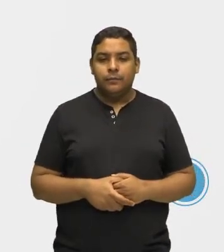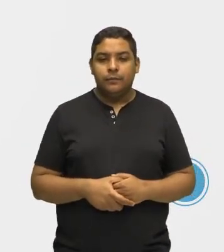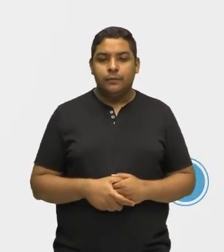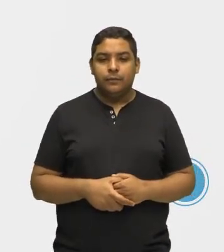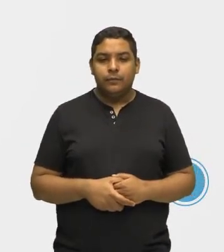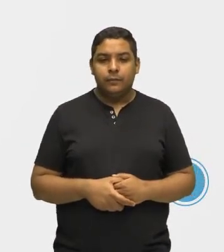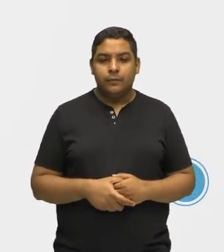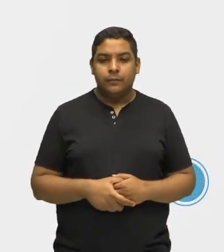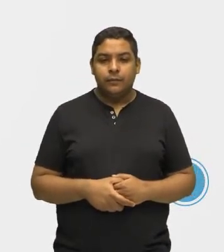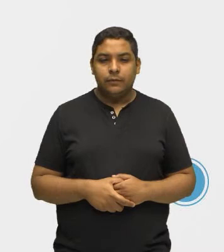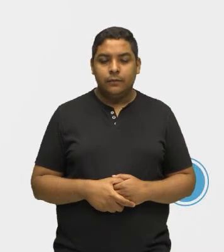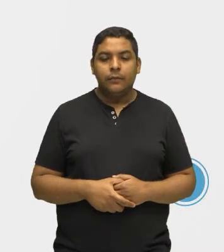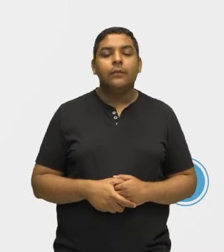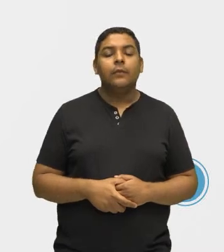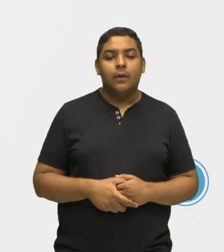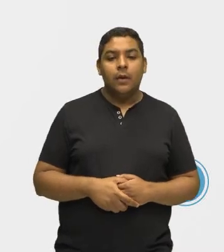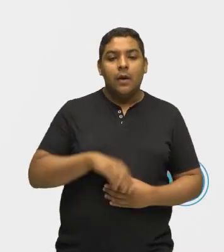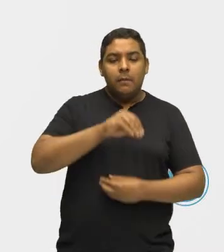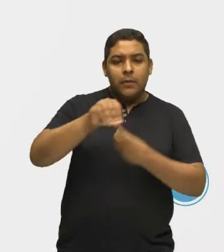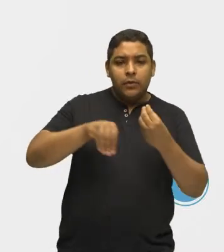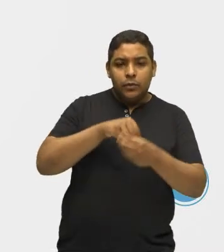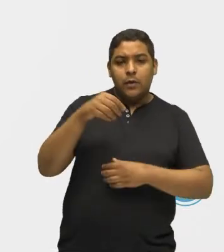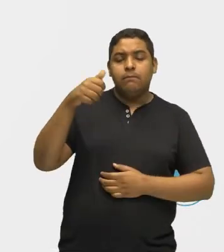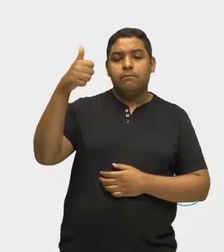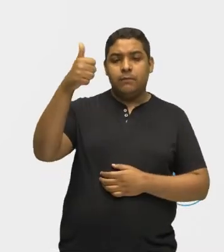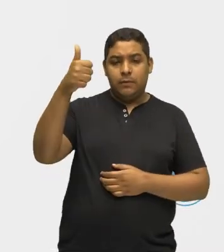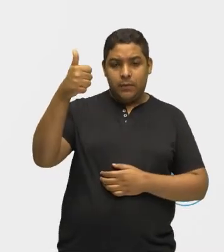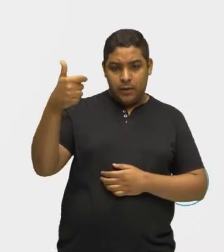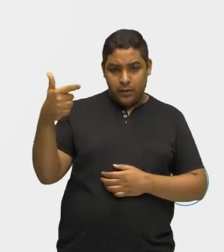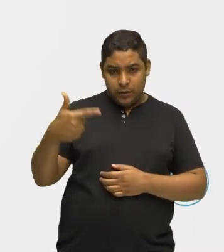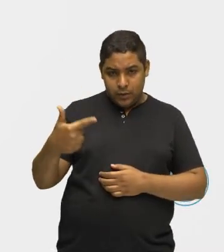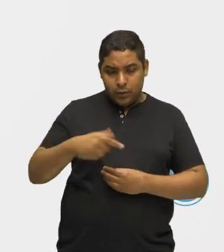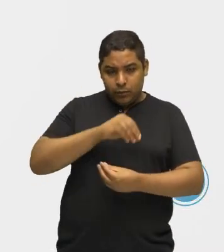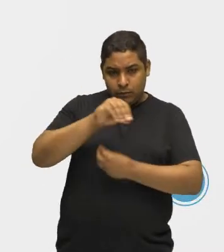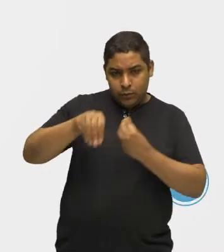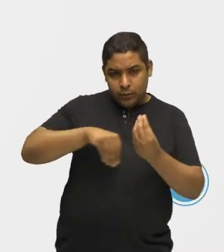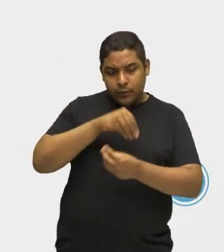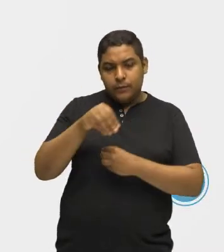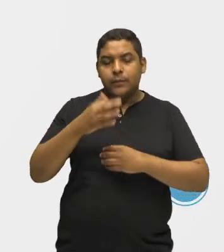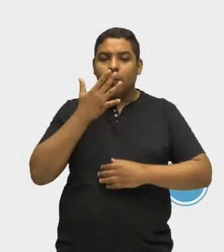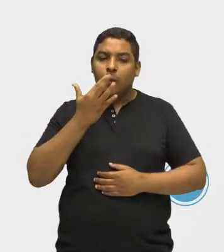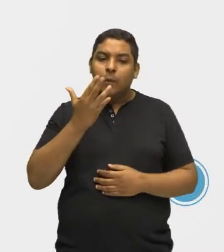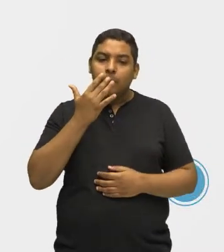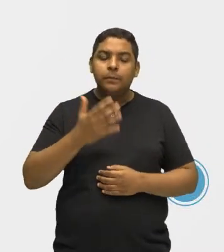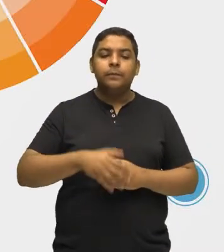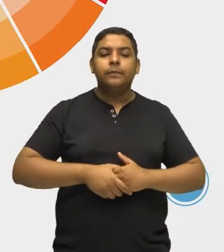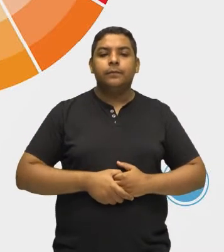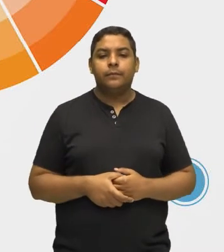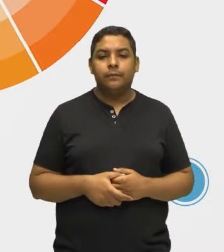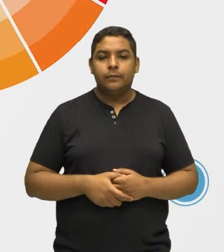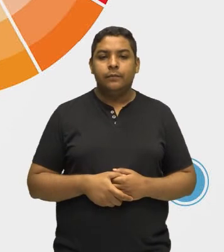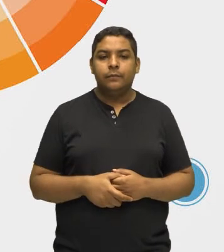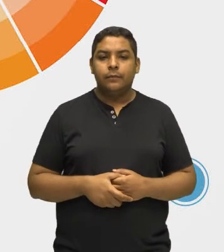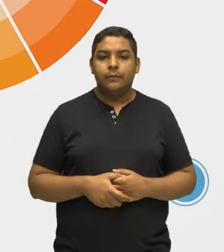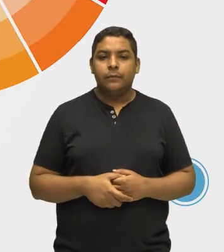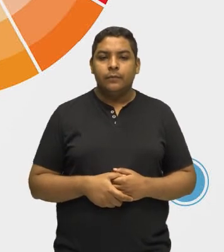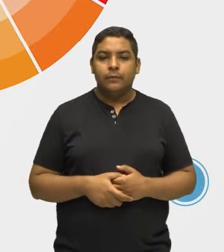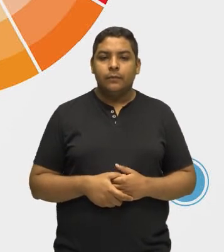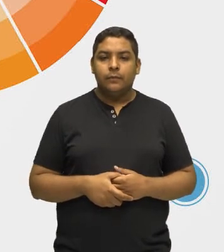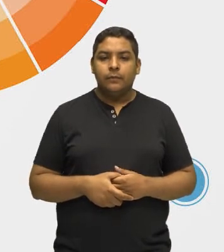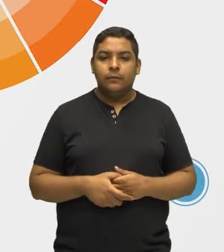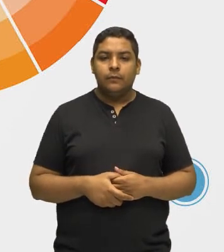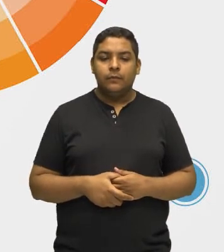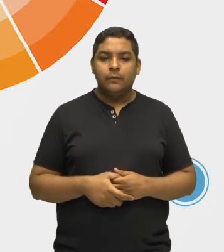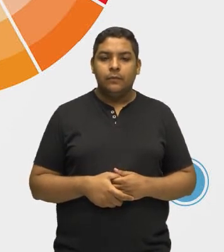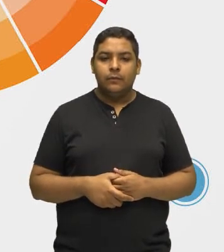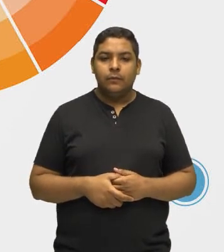cor primária com uma cor secundária. Então, características, cores terciárias,